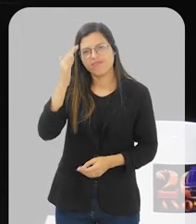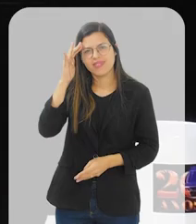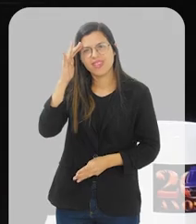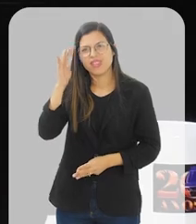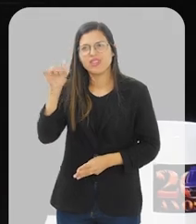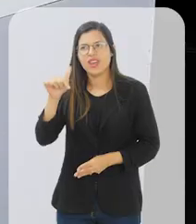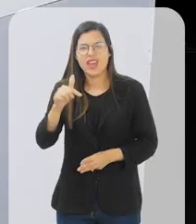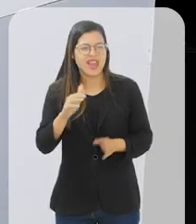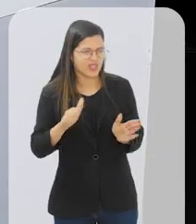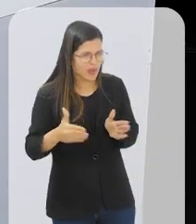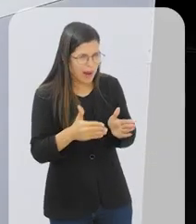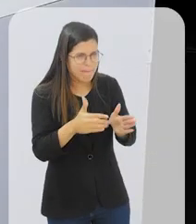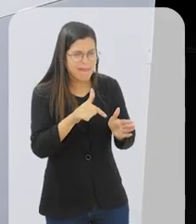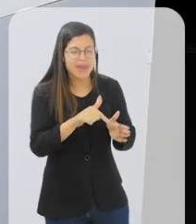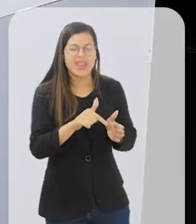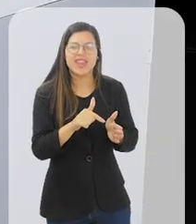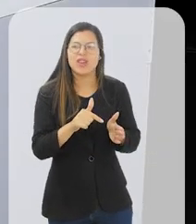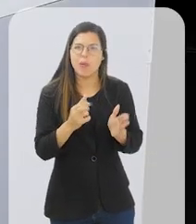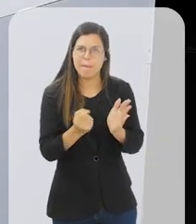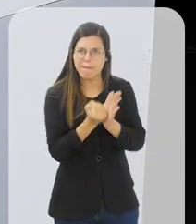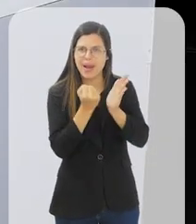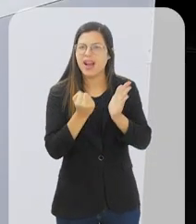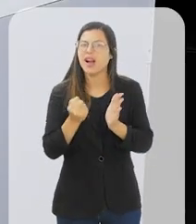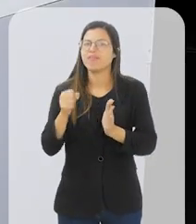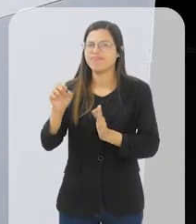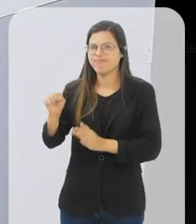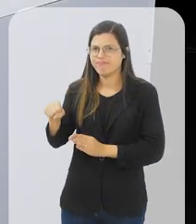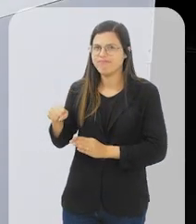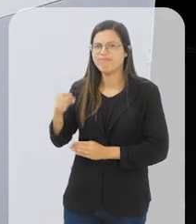É esse o caminho, vai ser minha marca registrada. Esse vai ser o caminho.